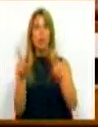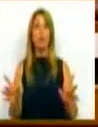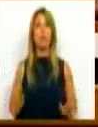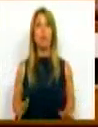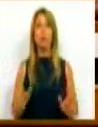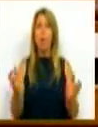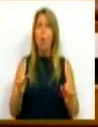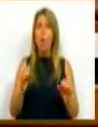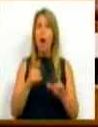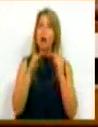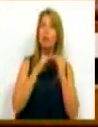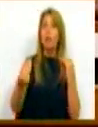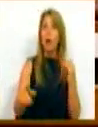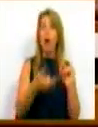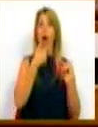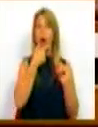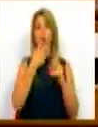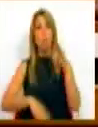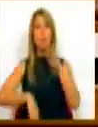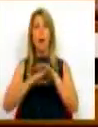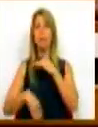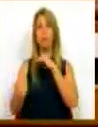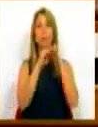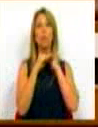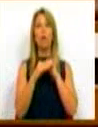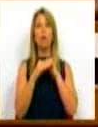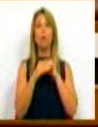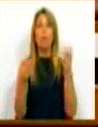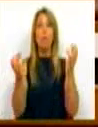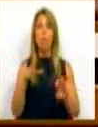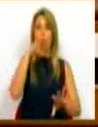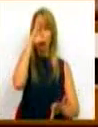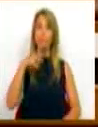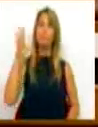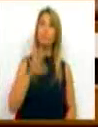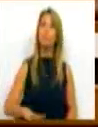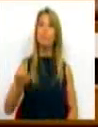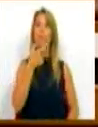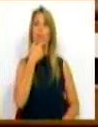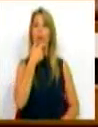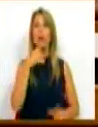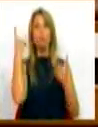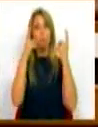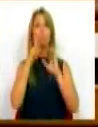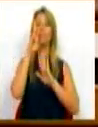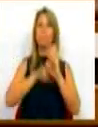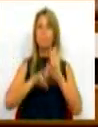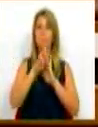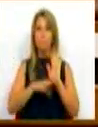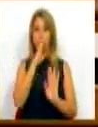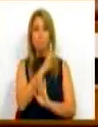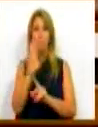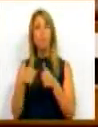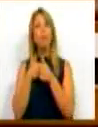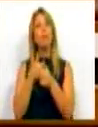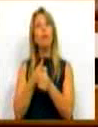que não há sustentabilidade sem o máximo de igualdade, que não há governo nacional sem a consideração de regras e procedimentos comuns a